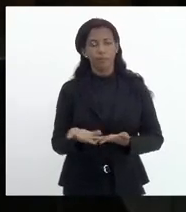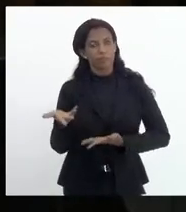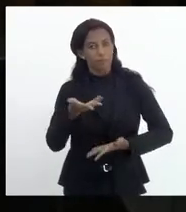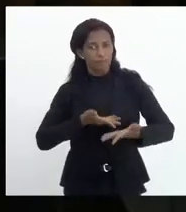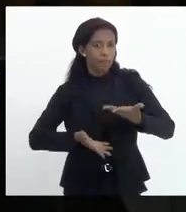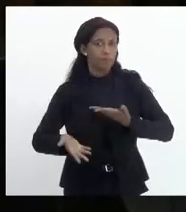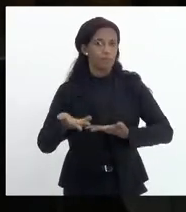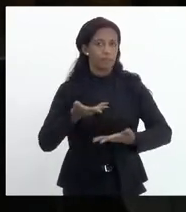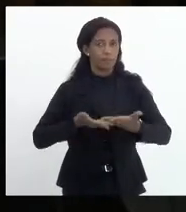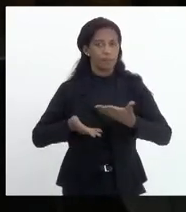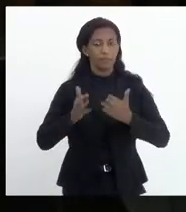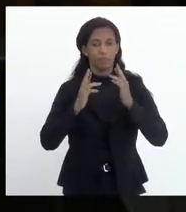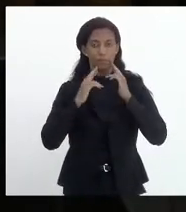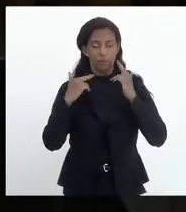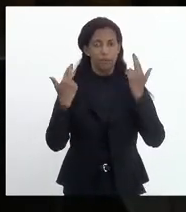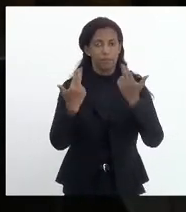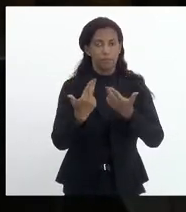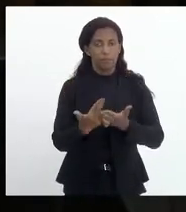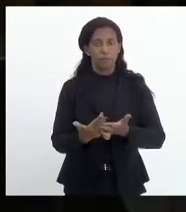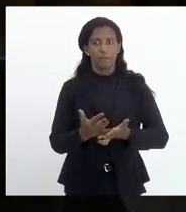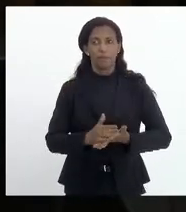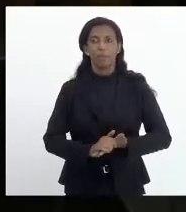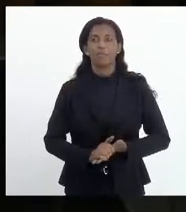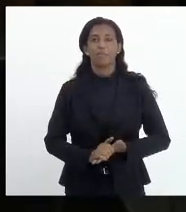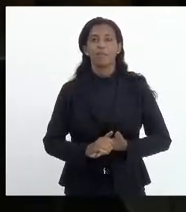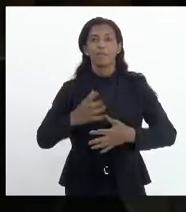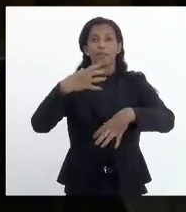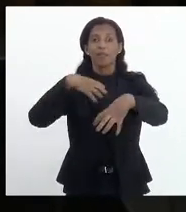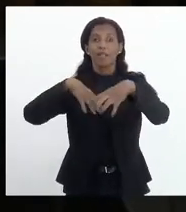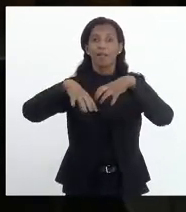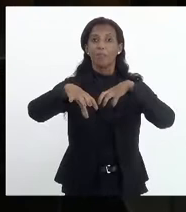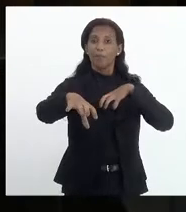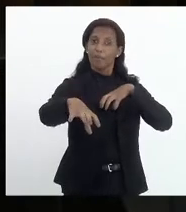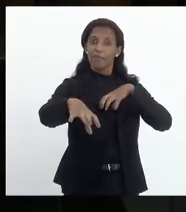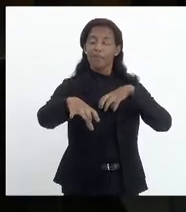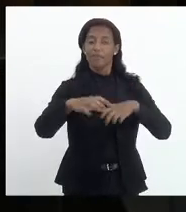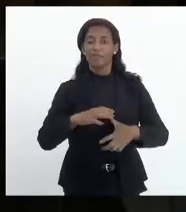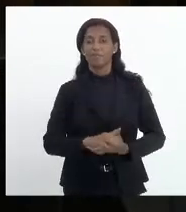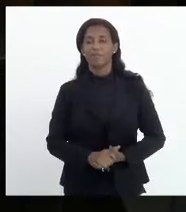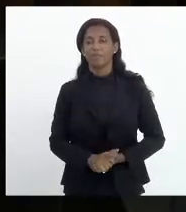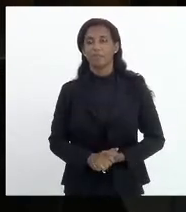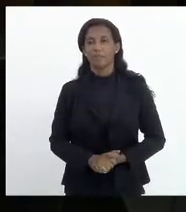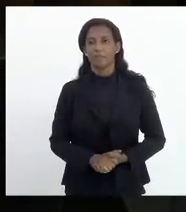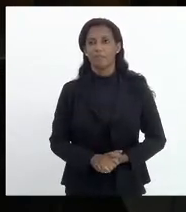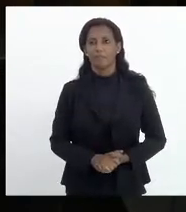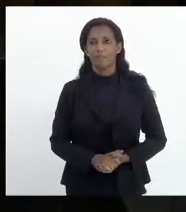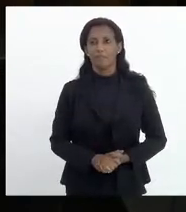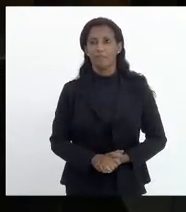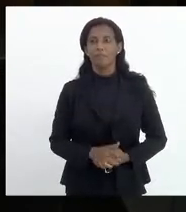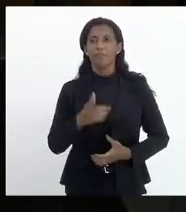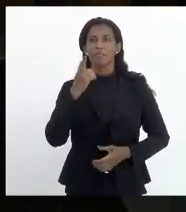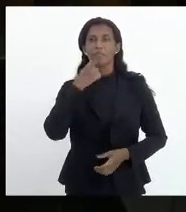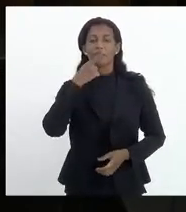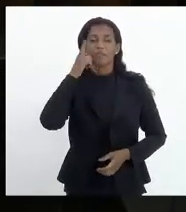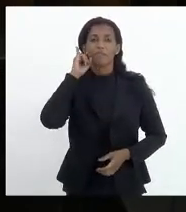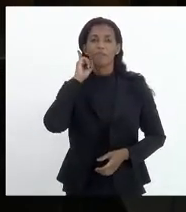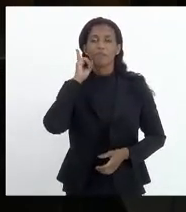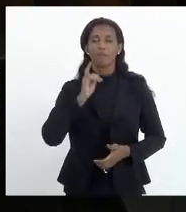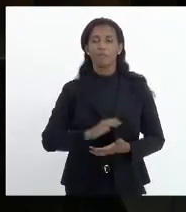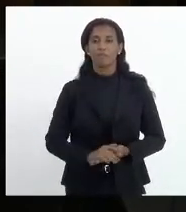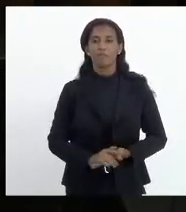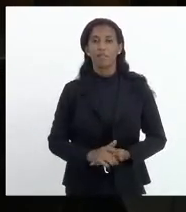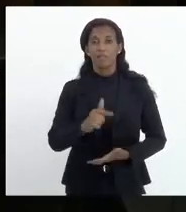participam da sessão via remota E ontem